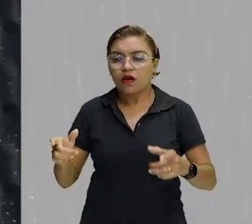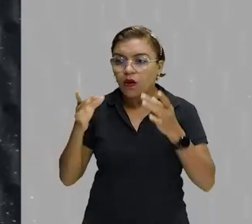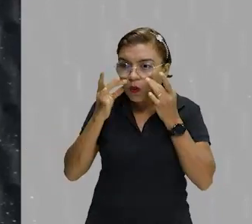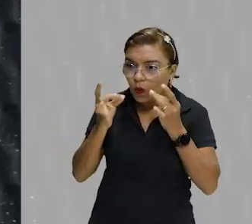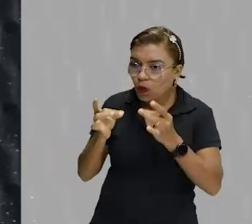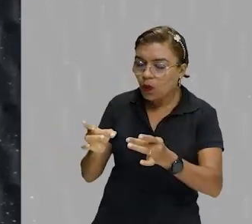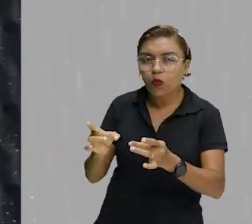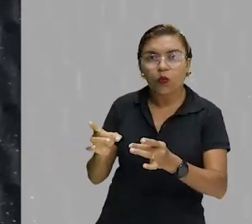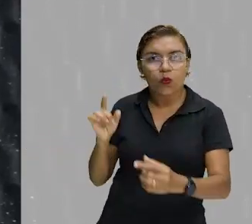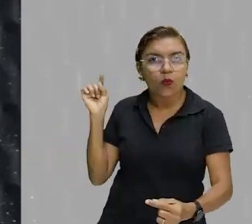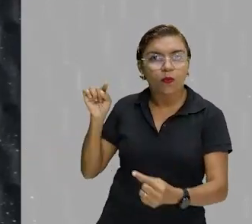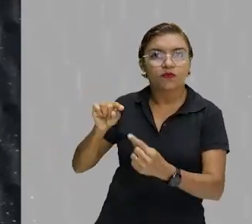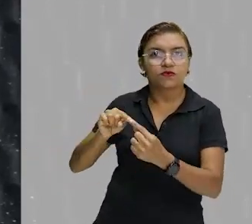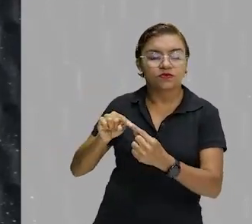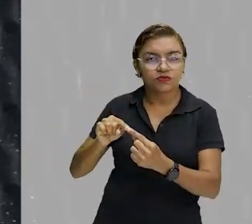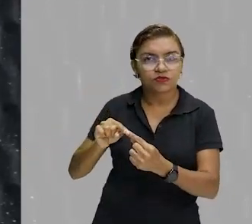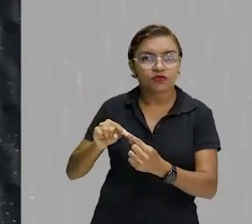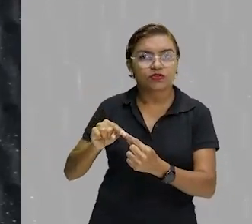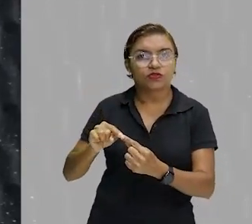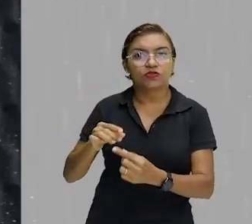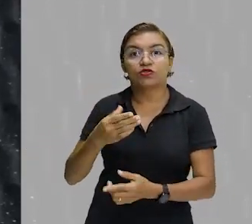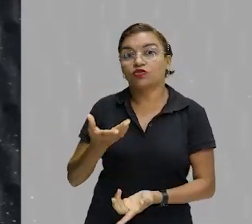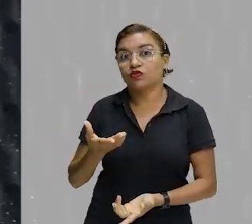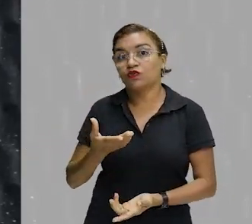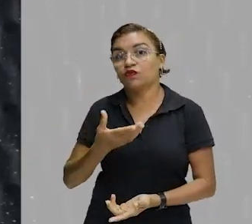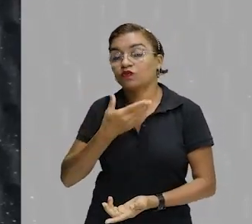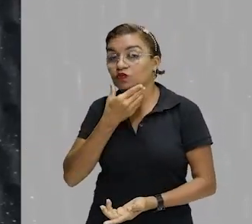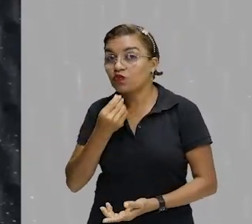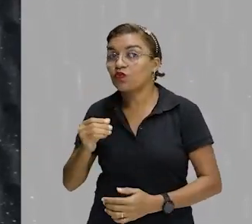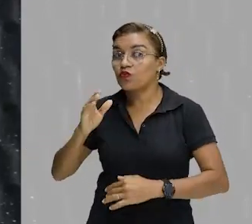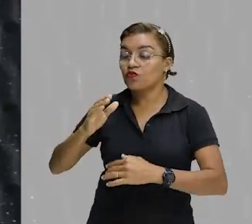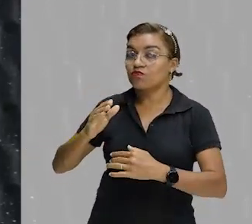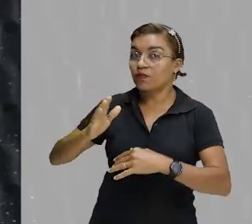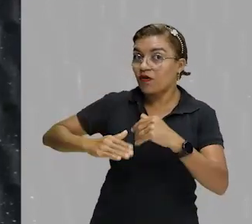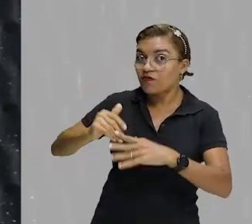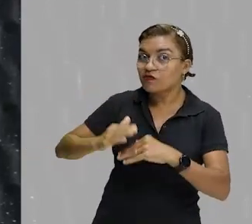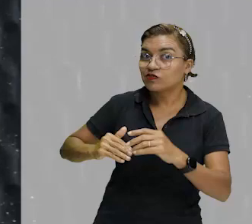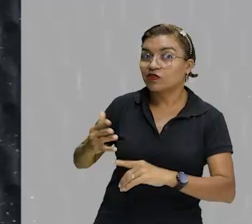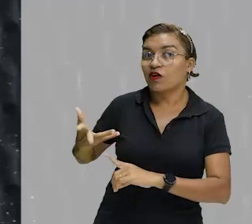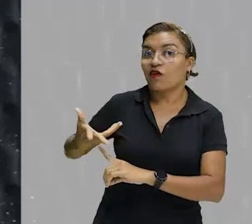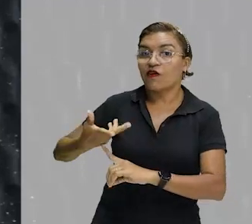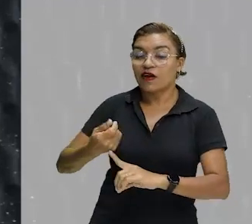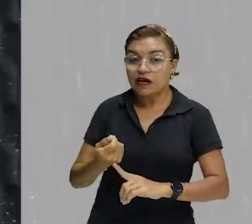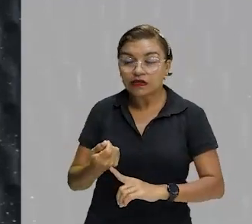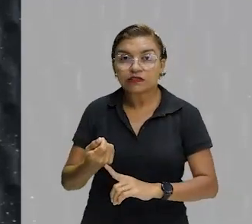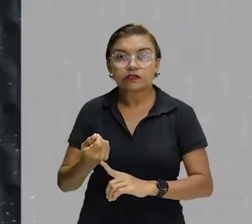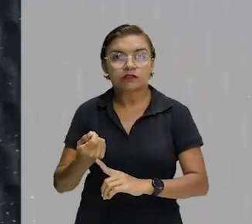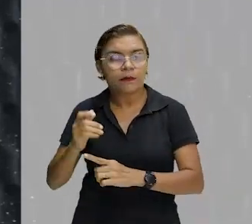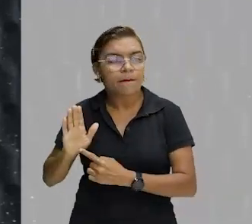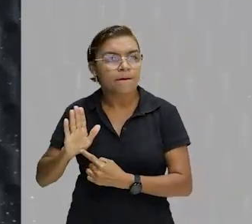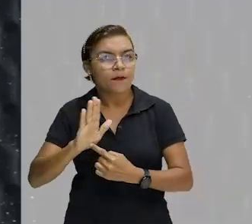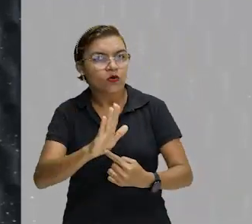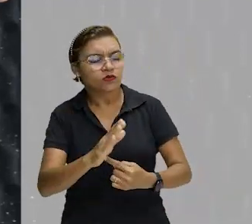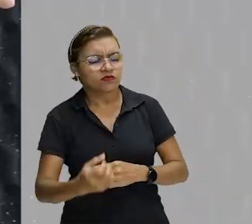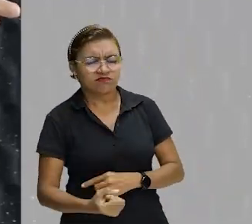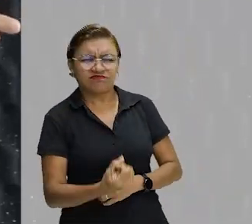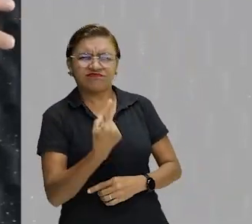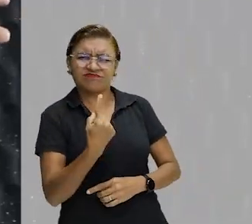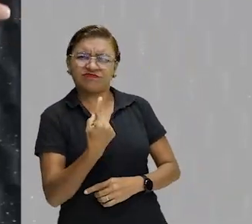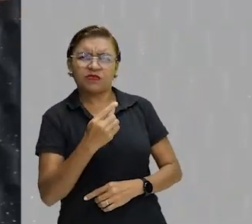O objetivo do artista, um dos no caso, é justamente criar esse impacto, criar esse estranhamento, porque você vê um